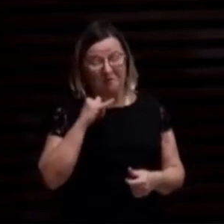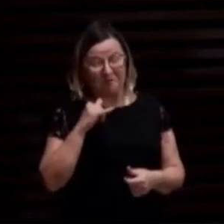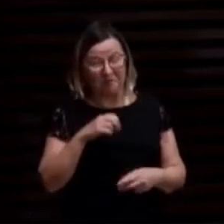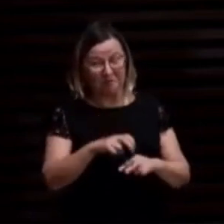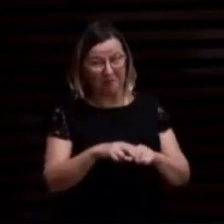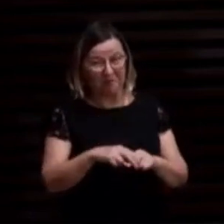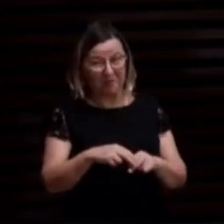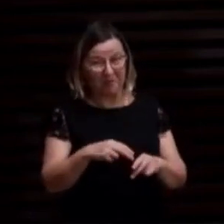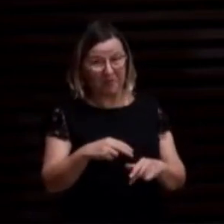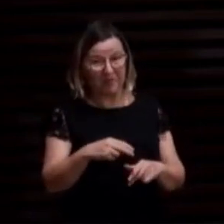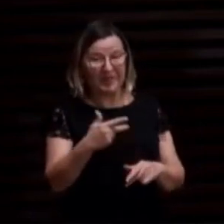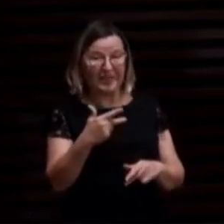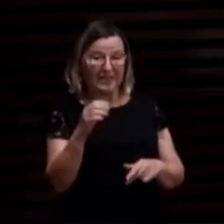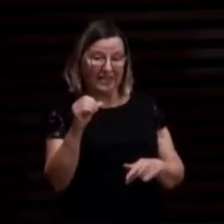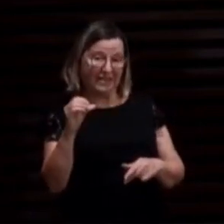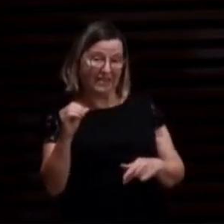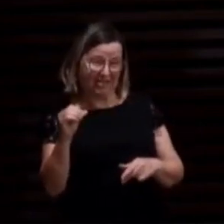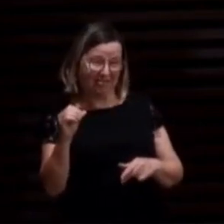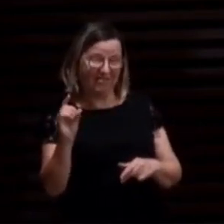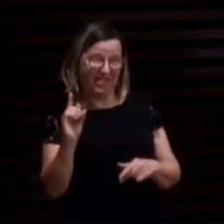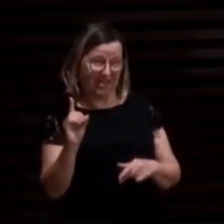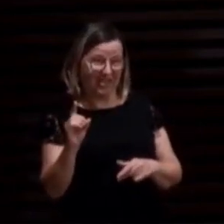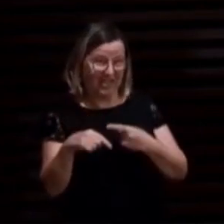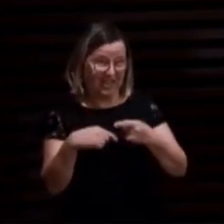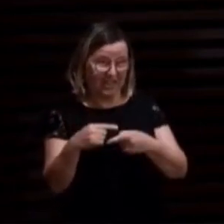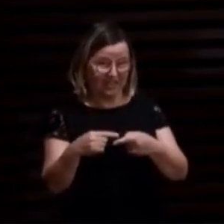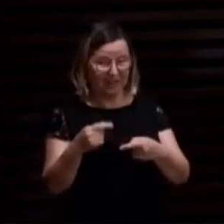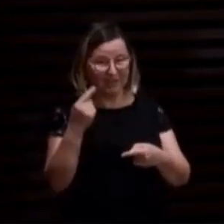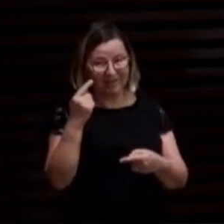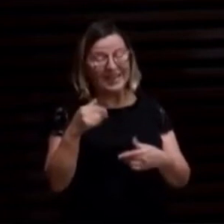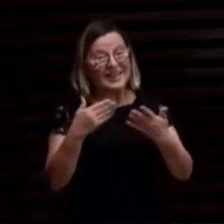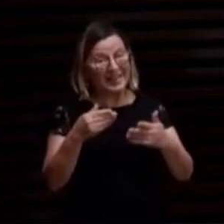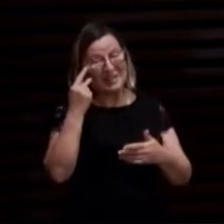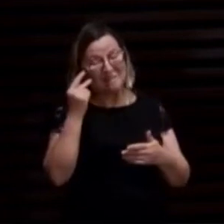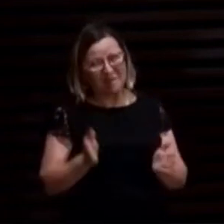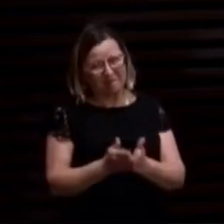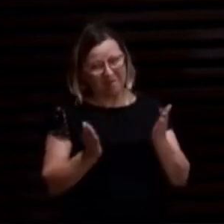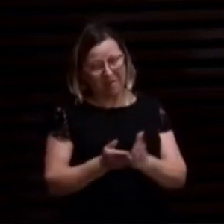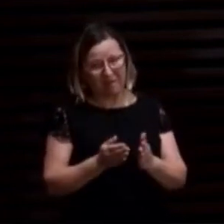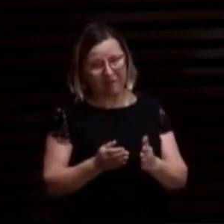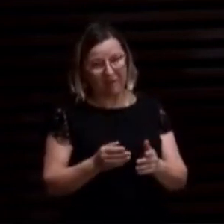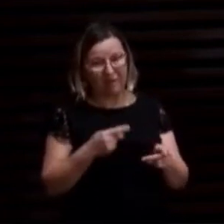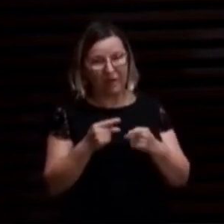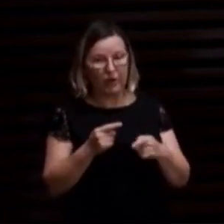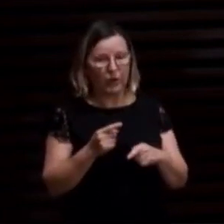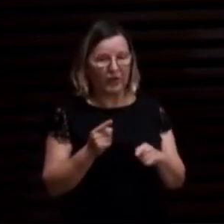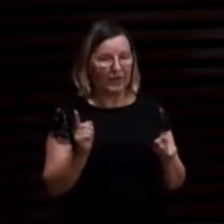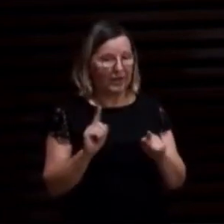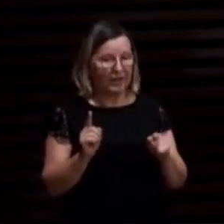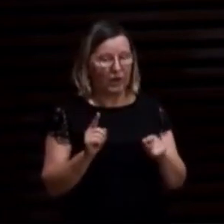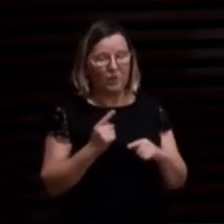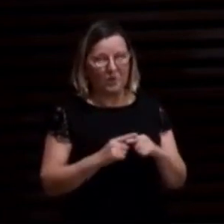aos pobres? Isto disse ele, não porque tivesse cuidado dos pobres, mas porque